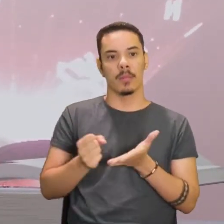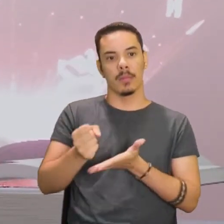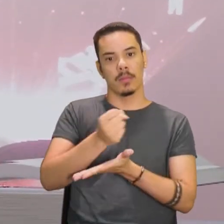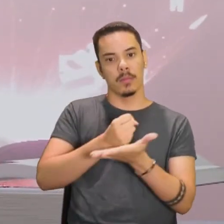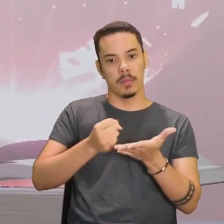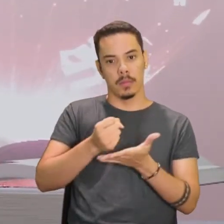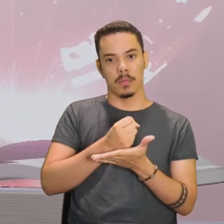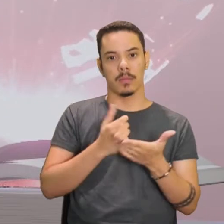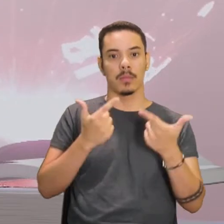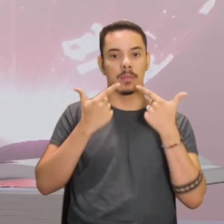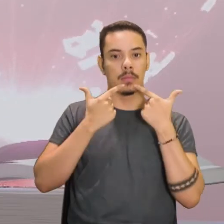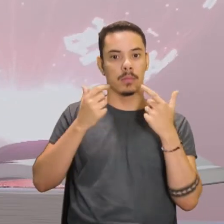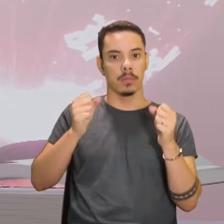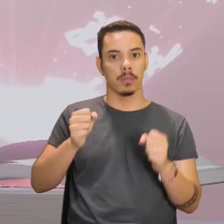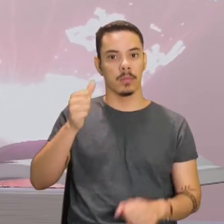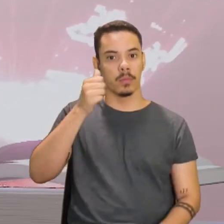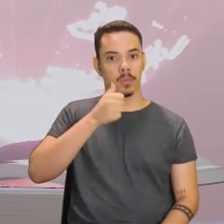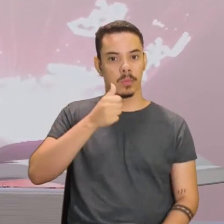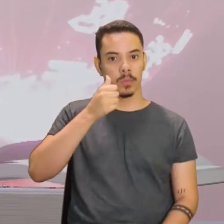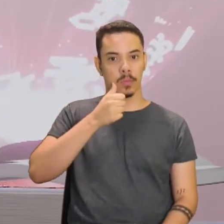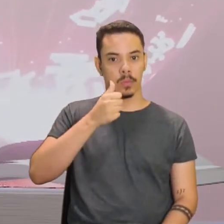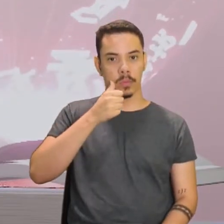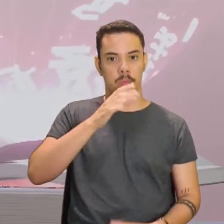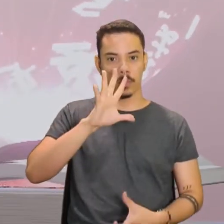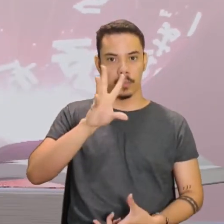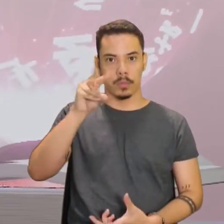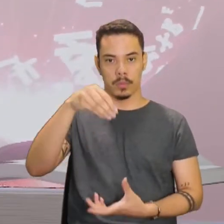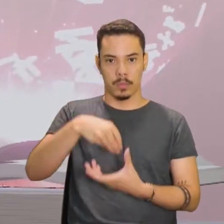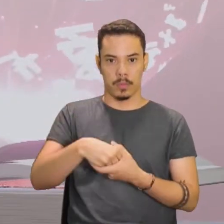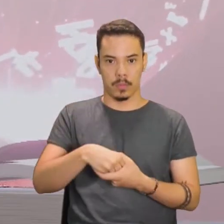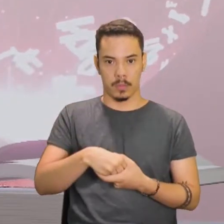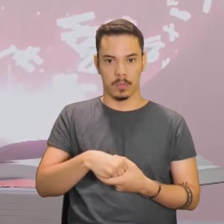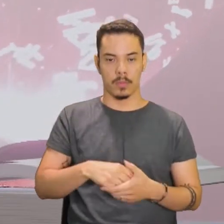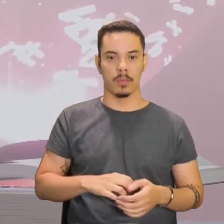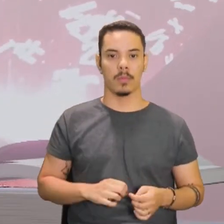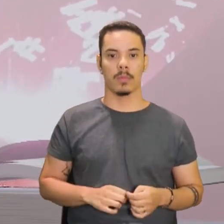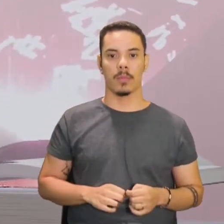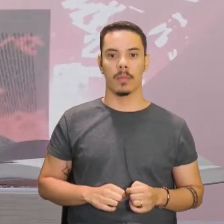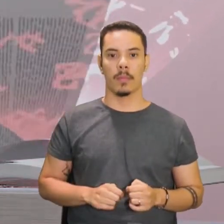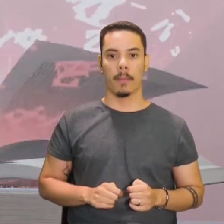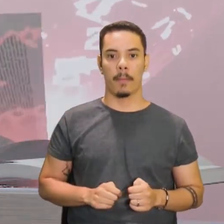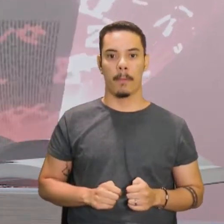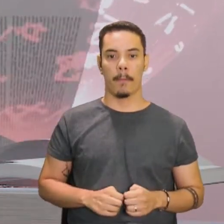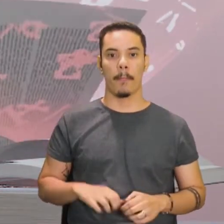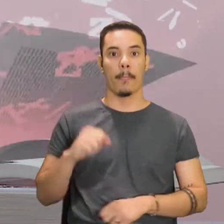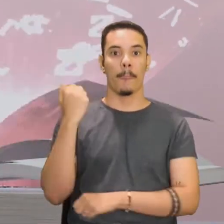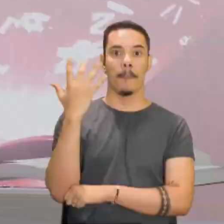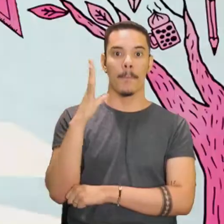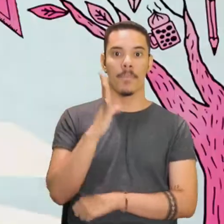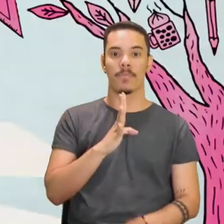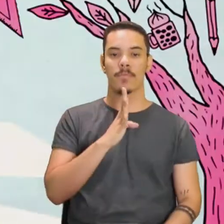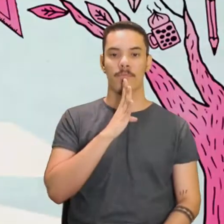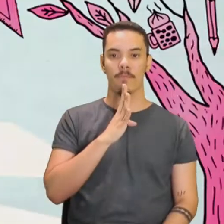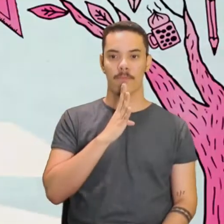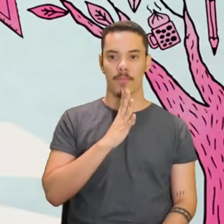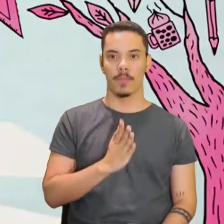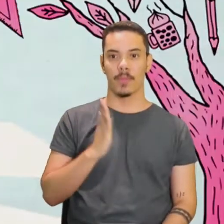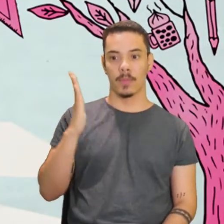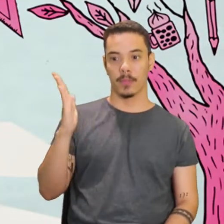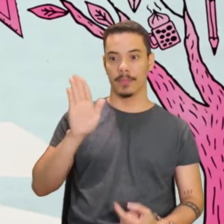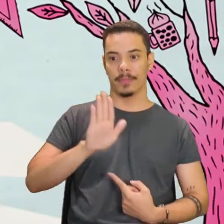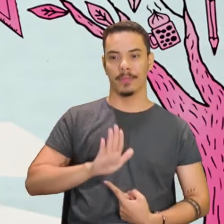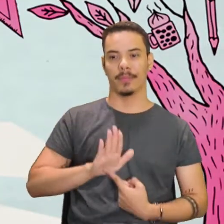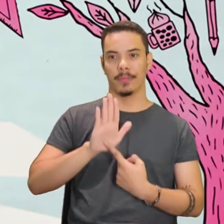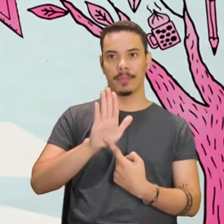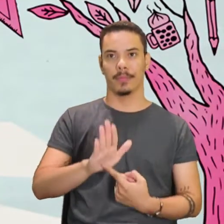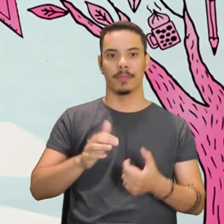na linguista, né, na linguística, ok? Beleza, vamos chamar aí a árvore do conhecimento para trazer a